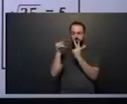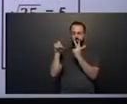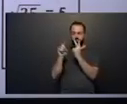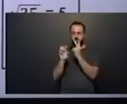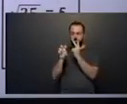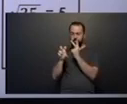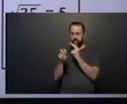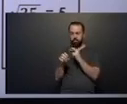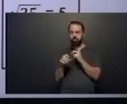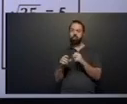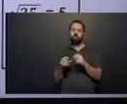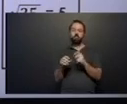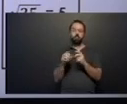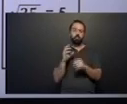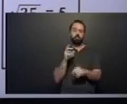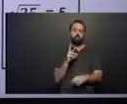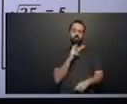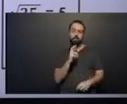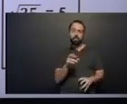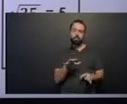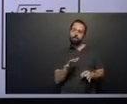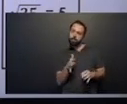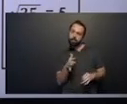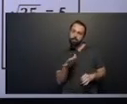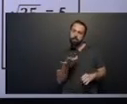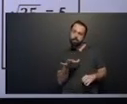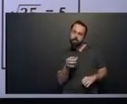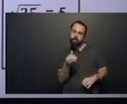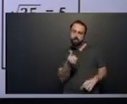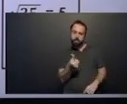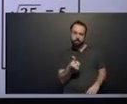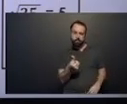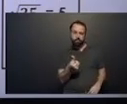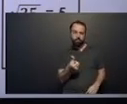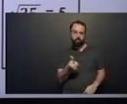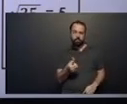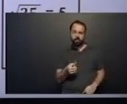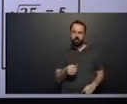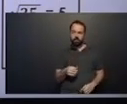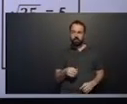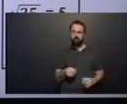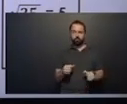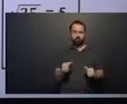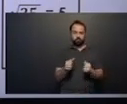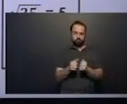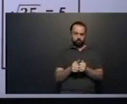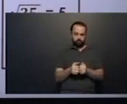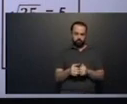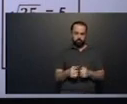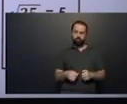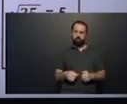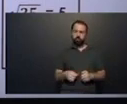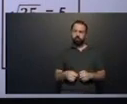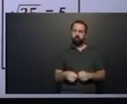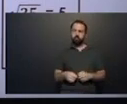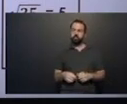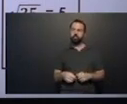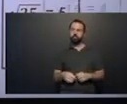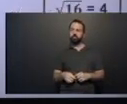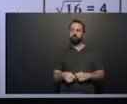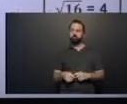é aproximadamente 6. É o que diz a pergunta, o número inteiro mais próximo.